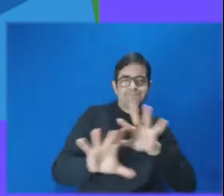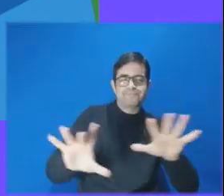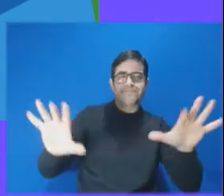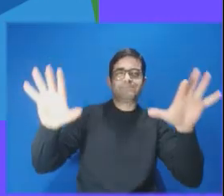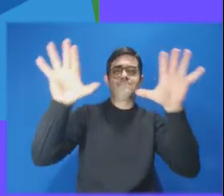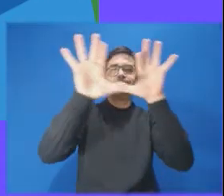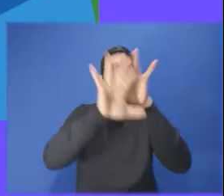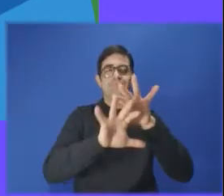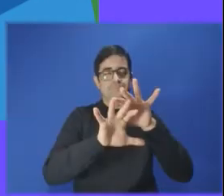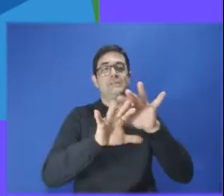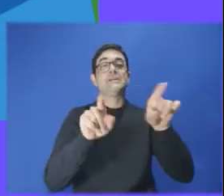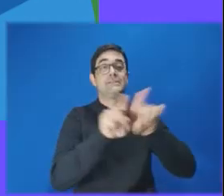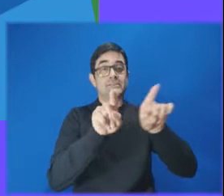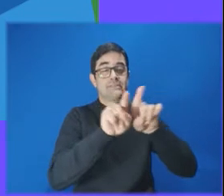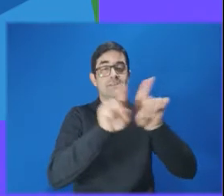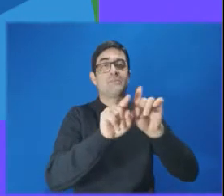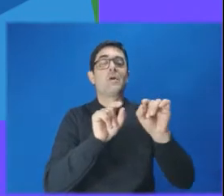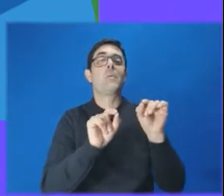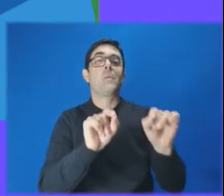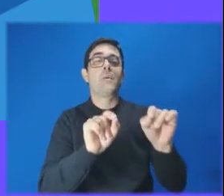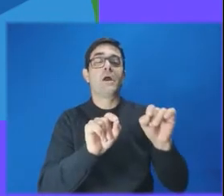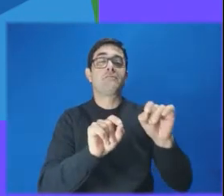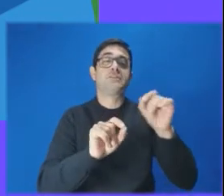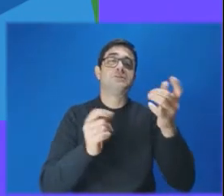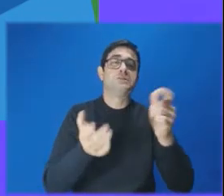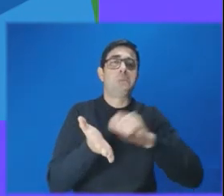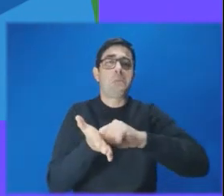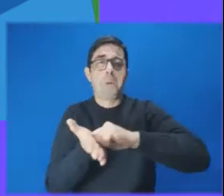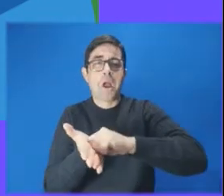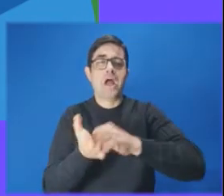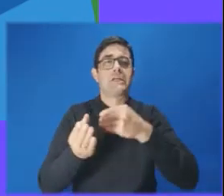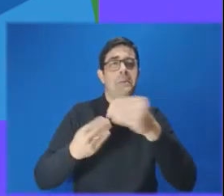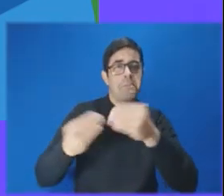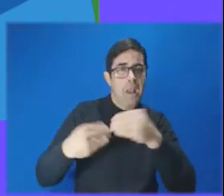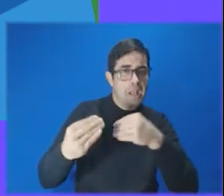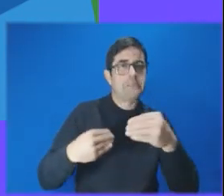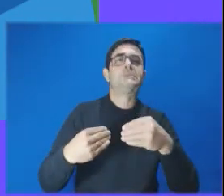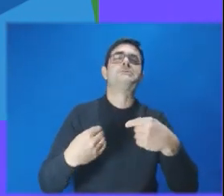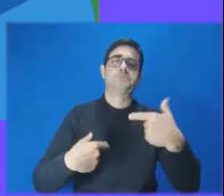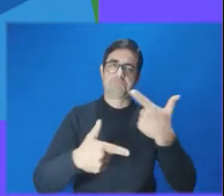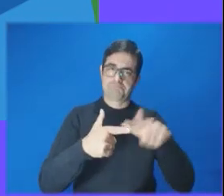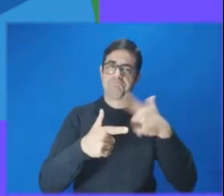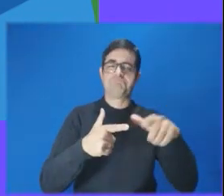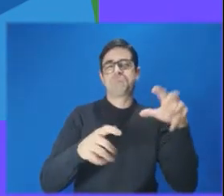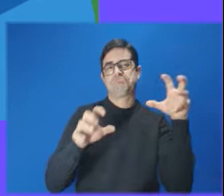ele ataca, ele reage com superfícies poliméricas, como borrachas e plásticos.